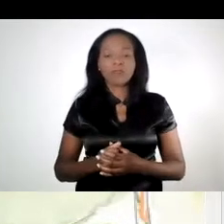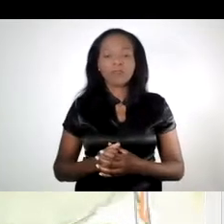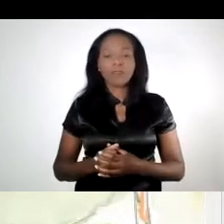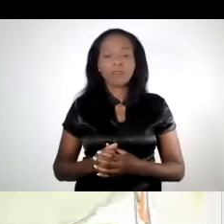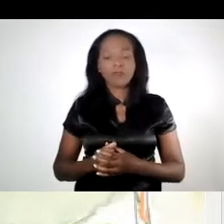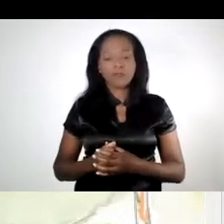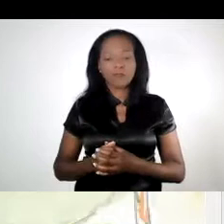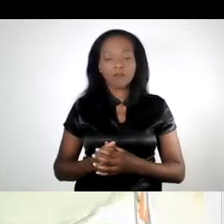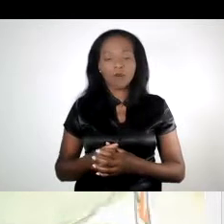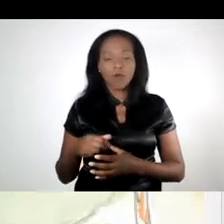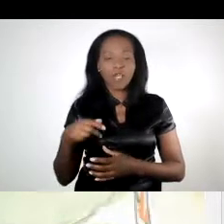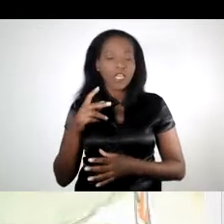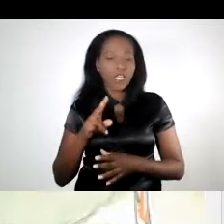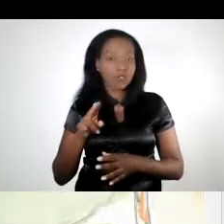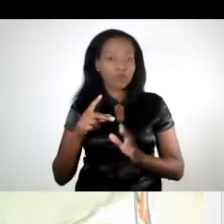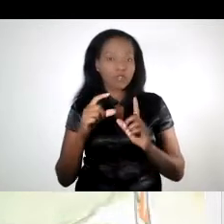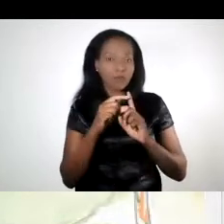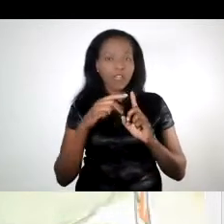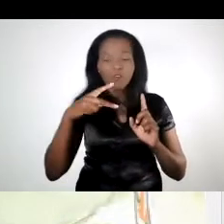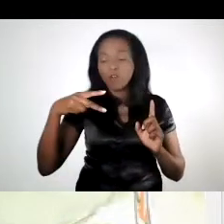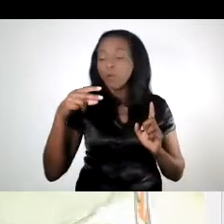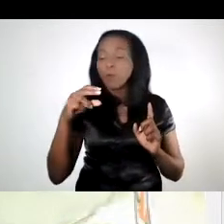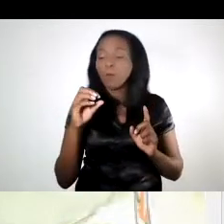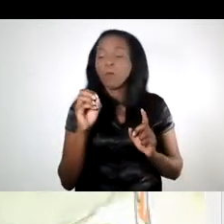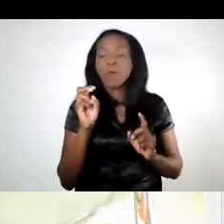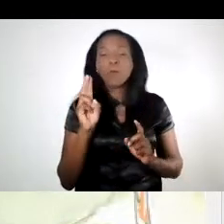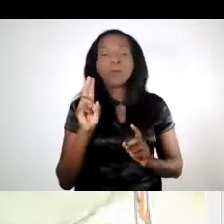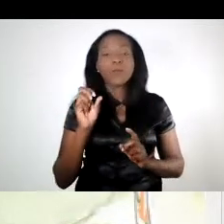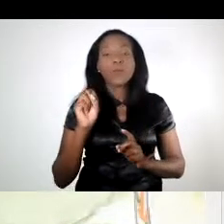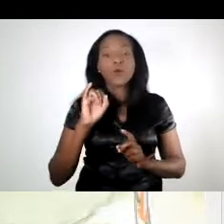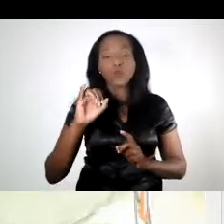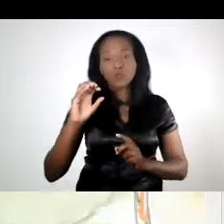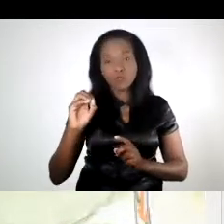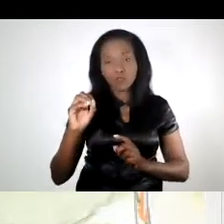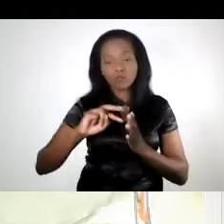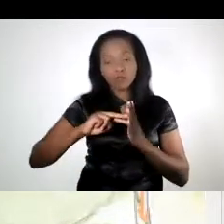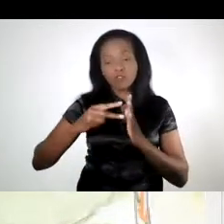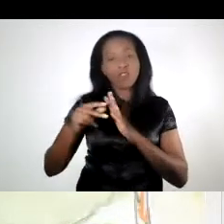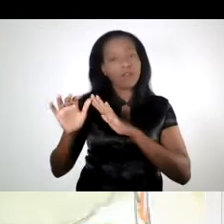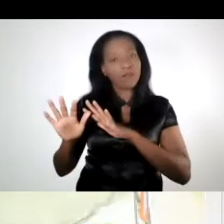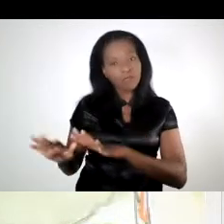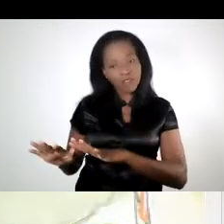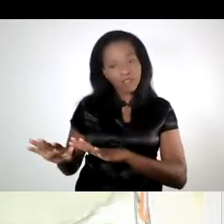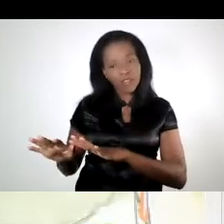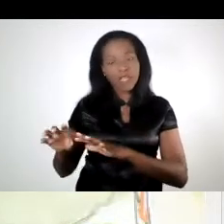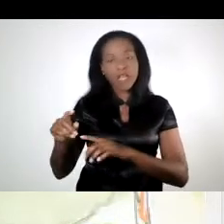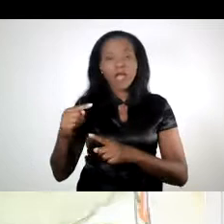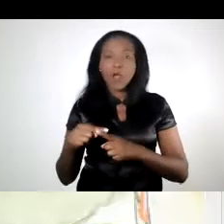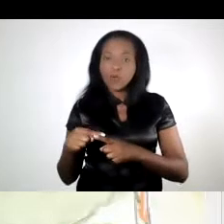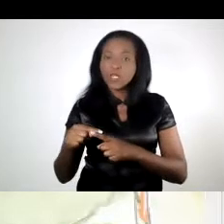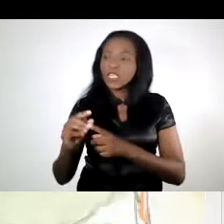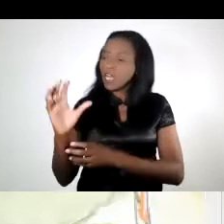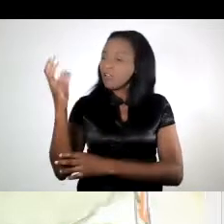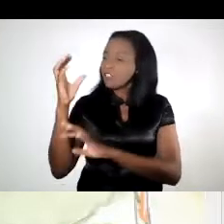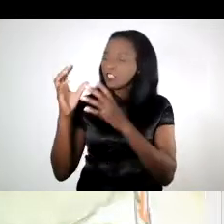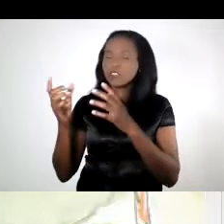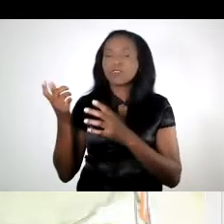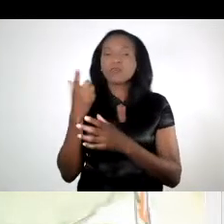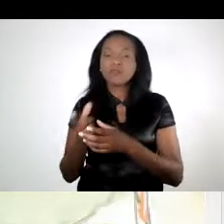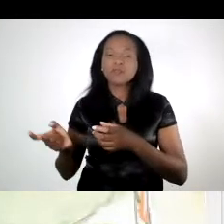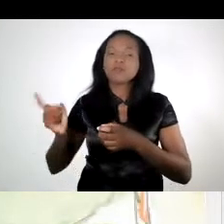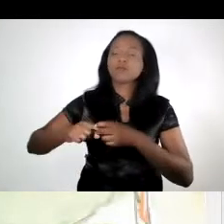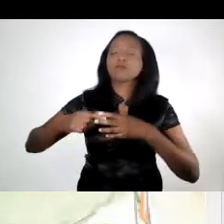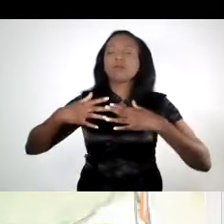repouso, para que a vegetação possa se regenerar. E nós iremos cultivar